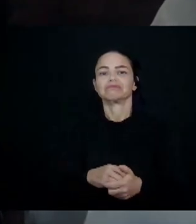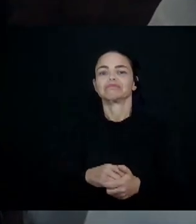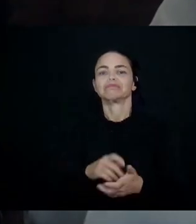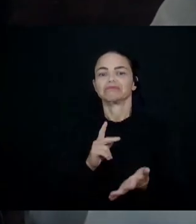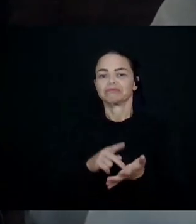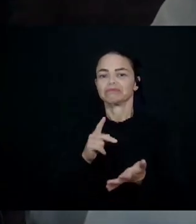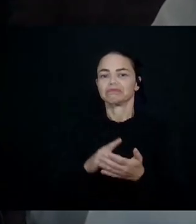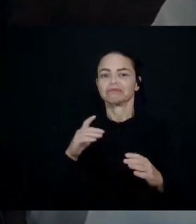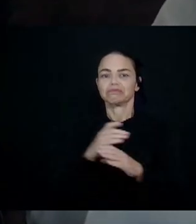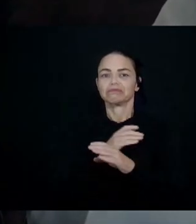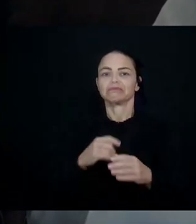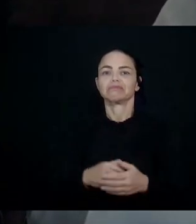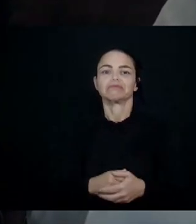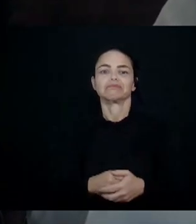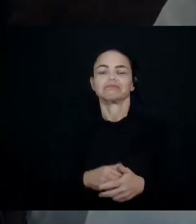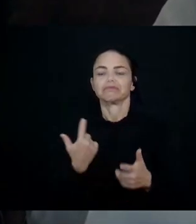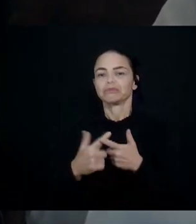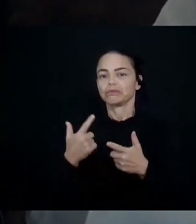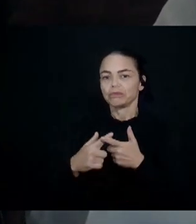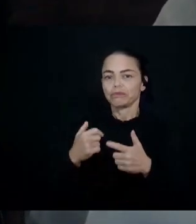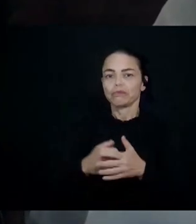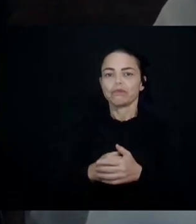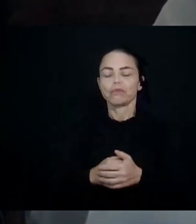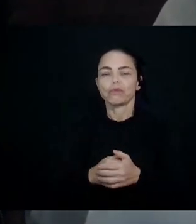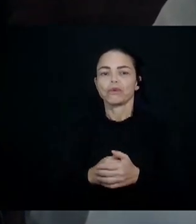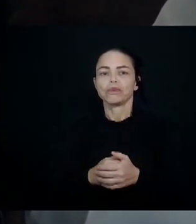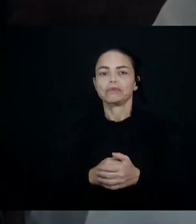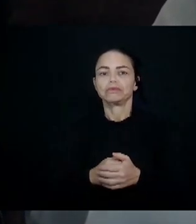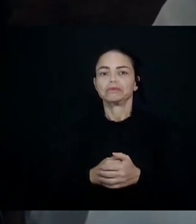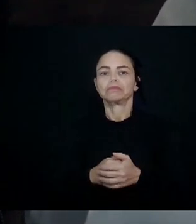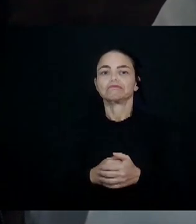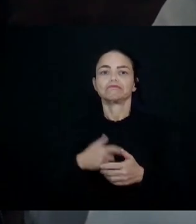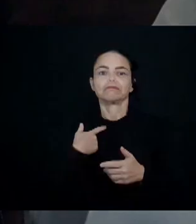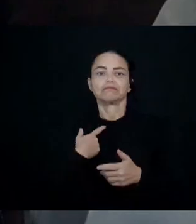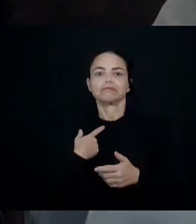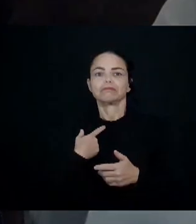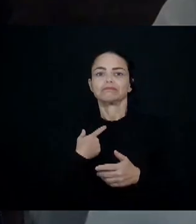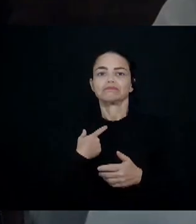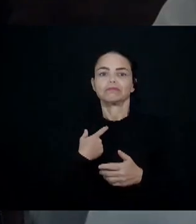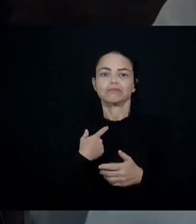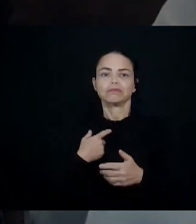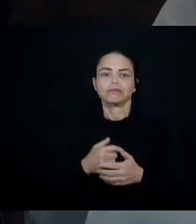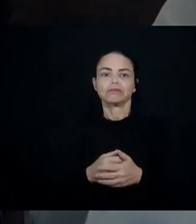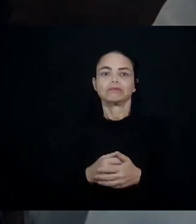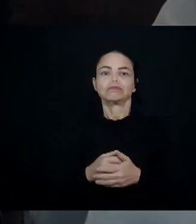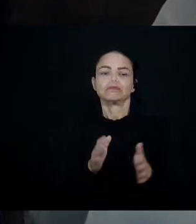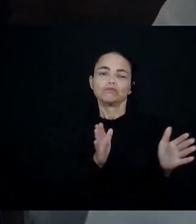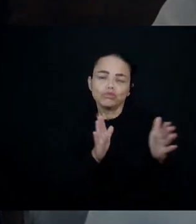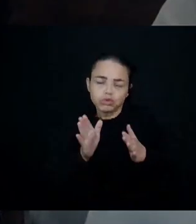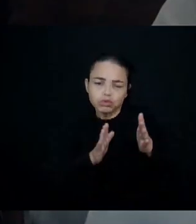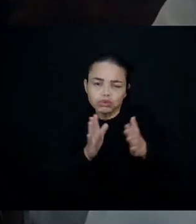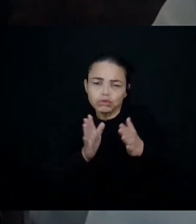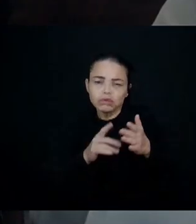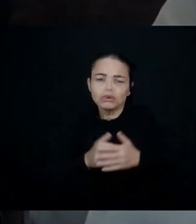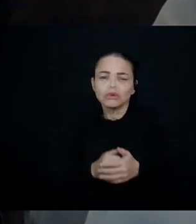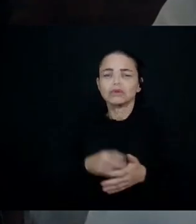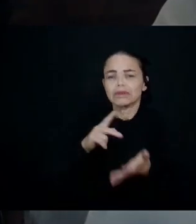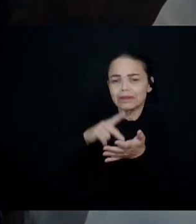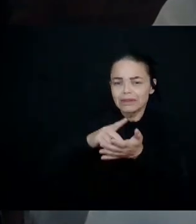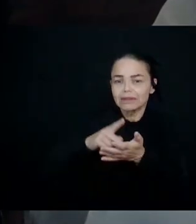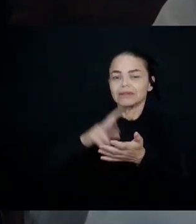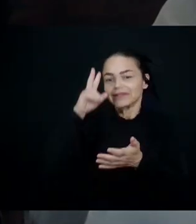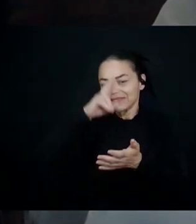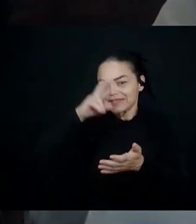completar, porque acaba virando um período, né, que você realmente vai se lembrar